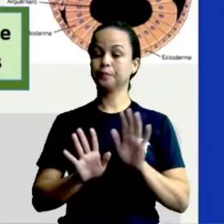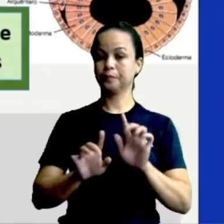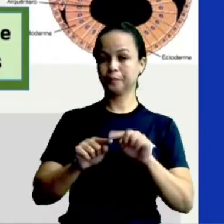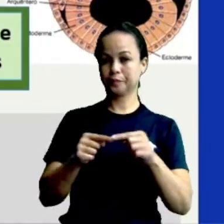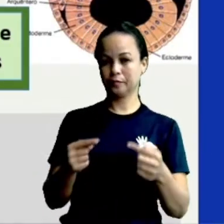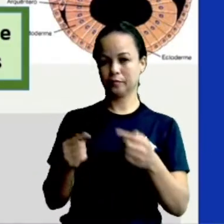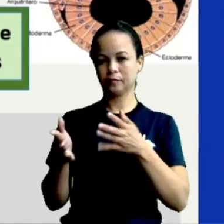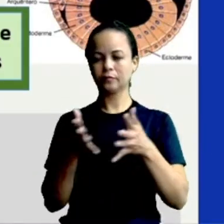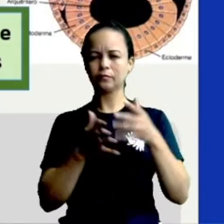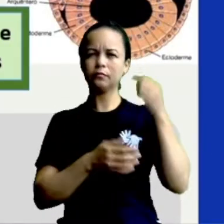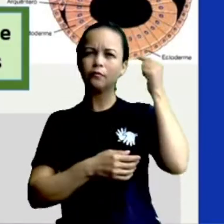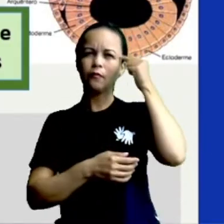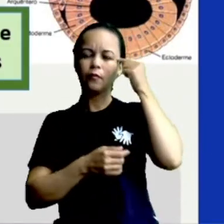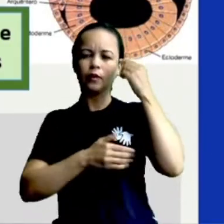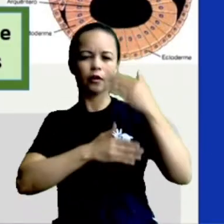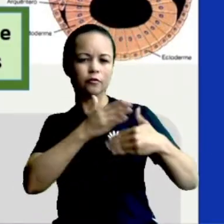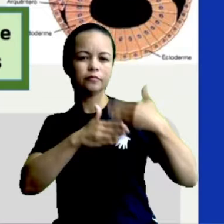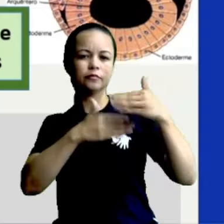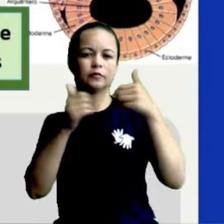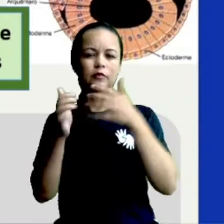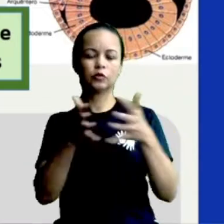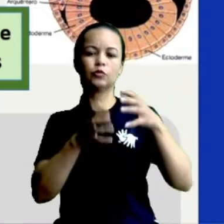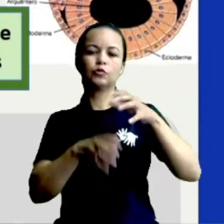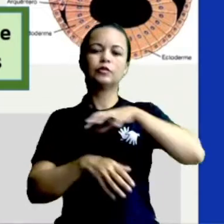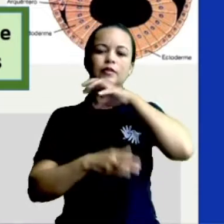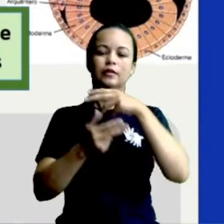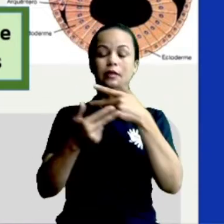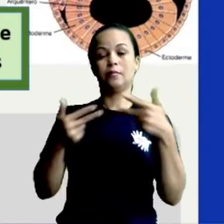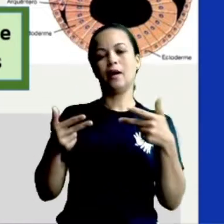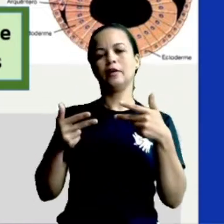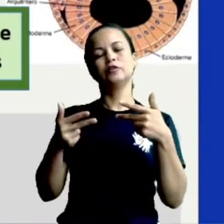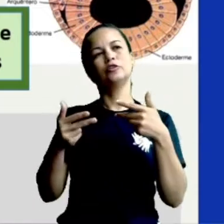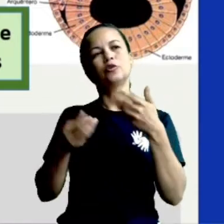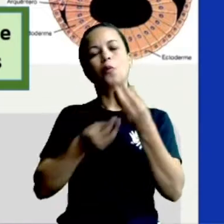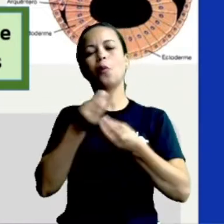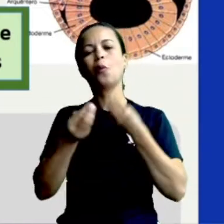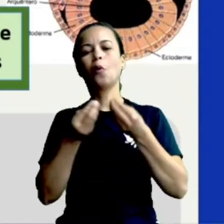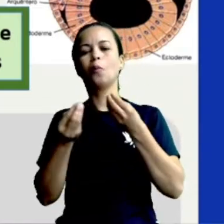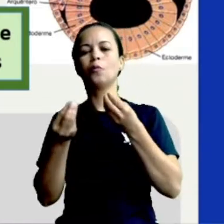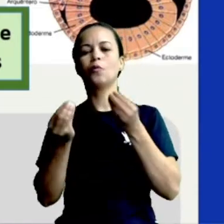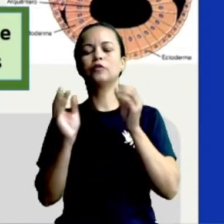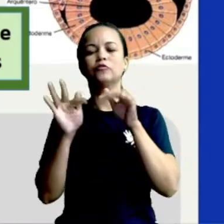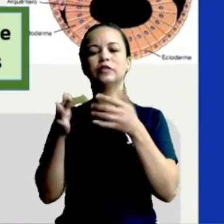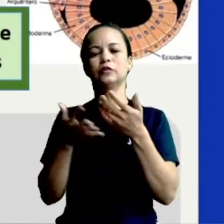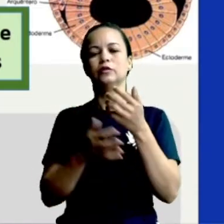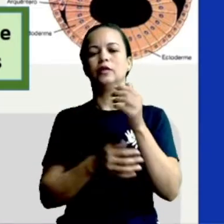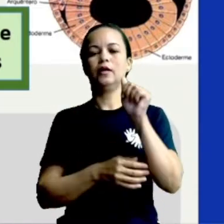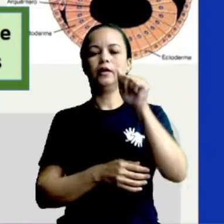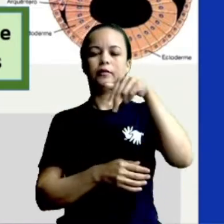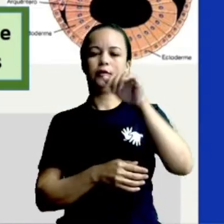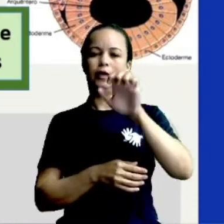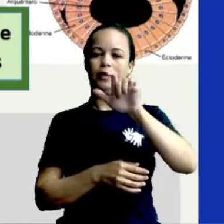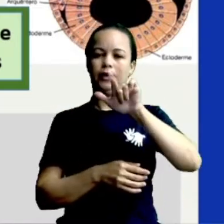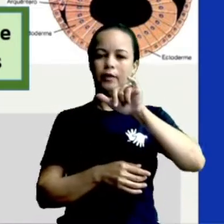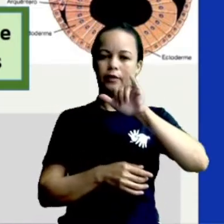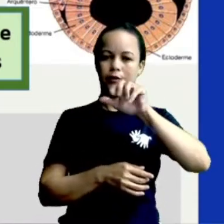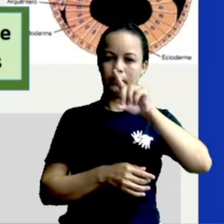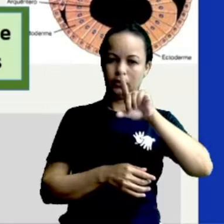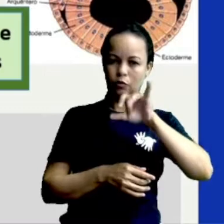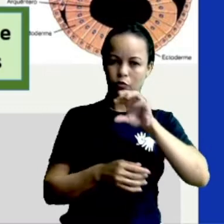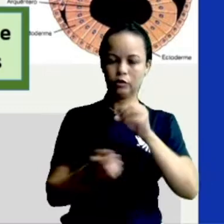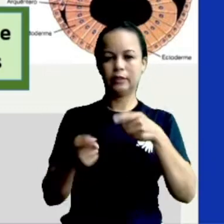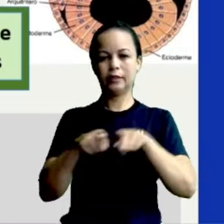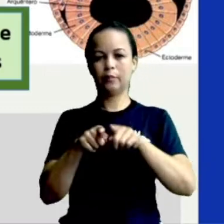pensar no desenvolvimento dos animais até chegar ao filo dos anelídeos e moluscos. Como houve esse